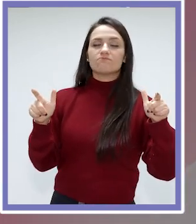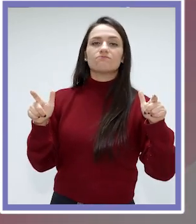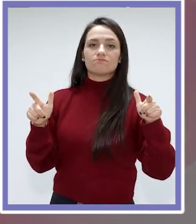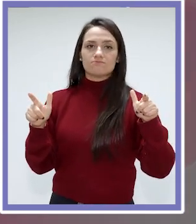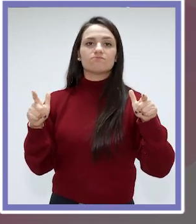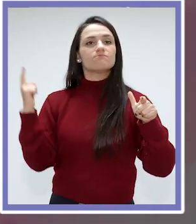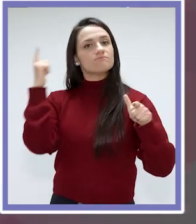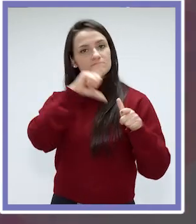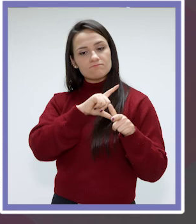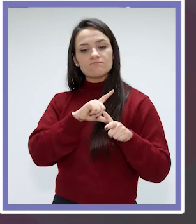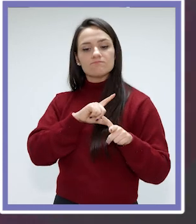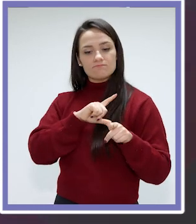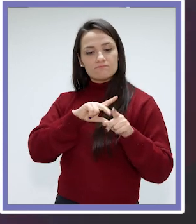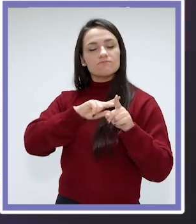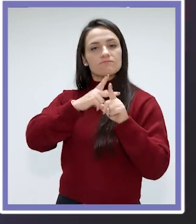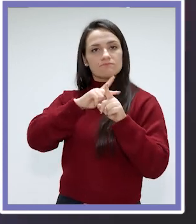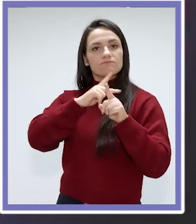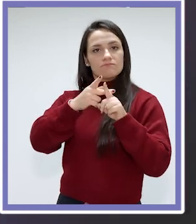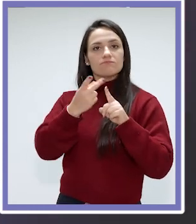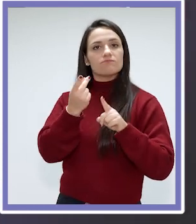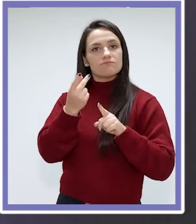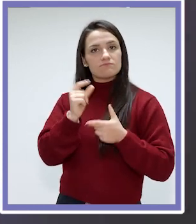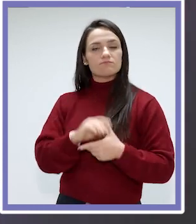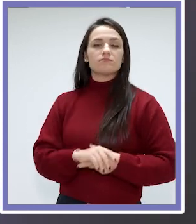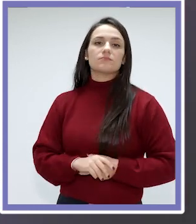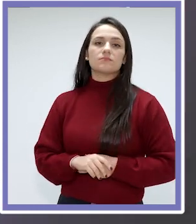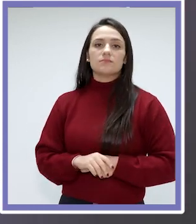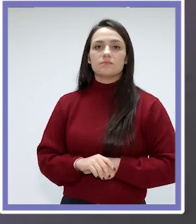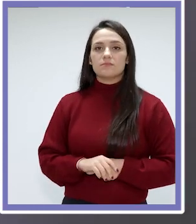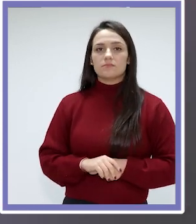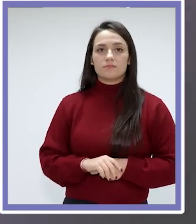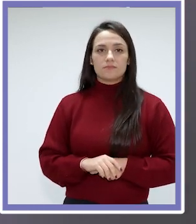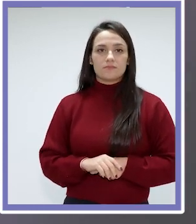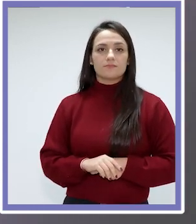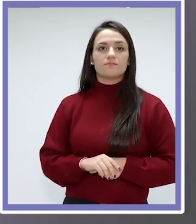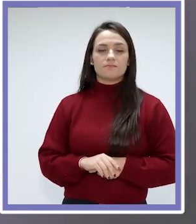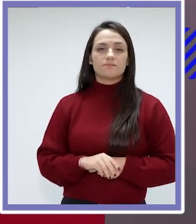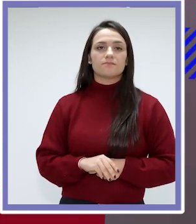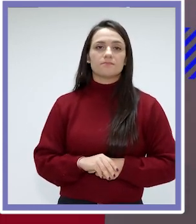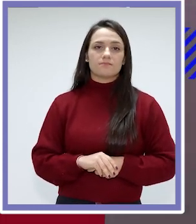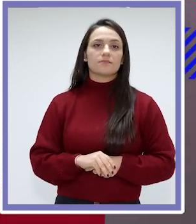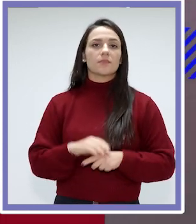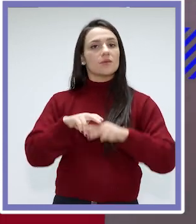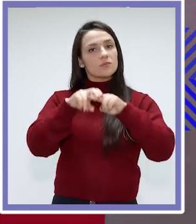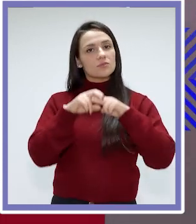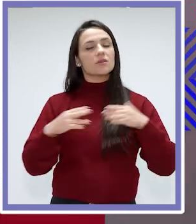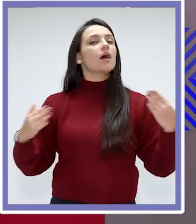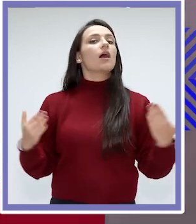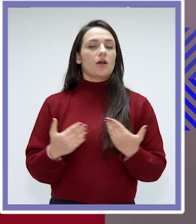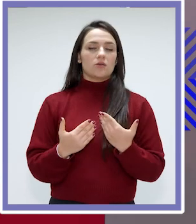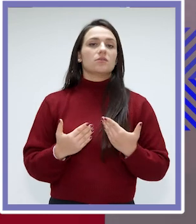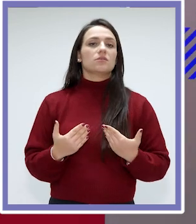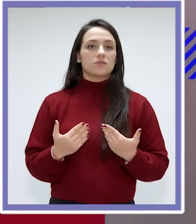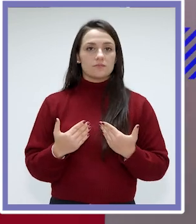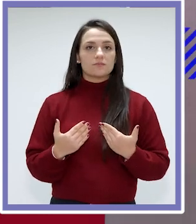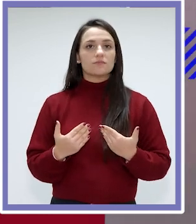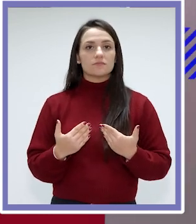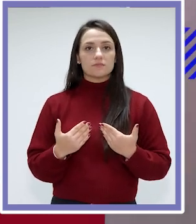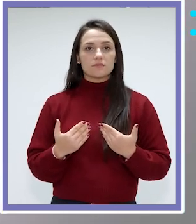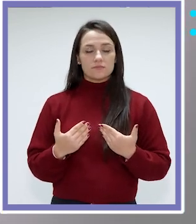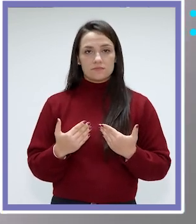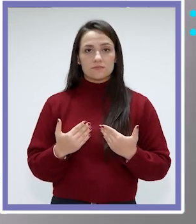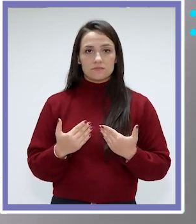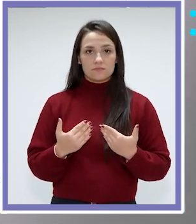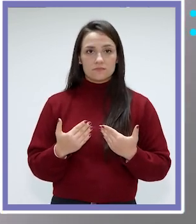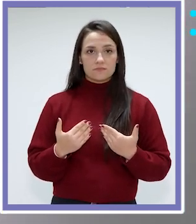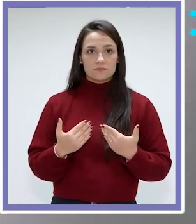de poder agregar seus valores, de ter outras oportunidades a partir daí, e a universidade, né, está aí à disposição